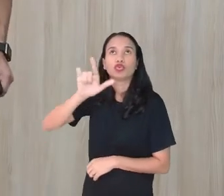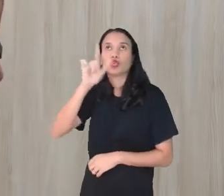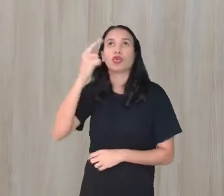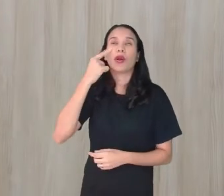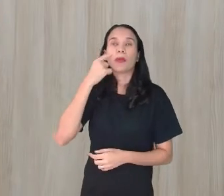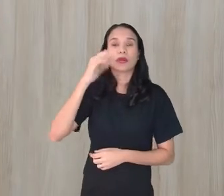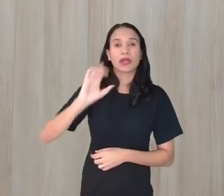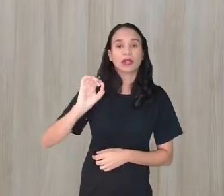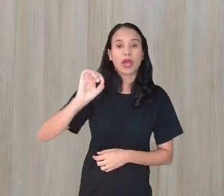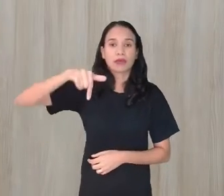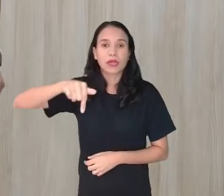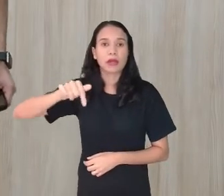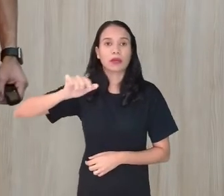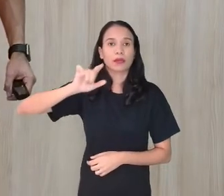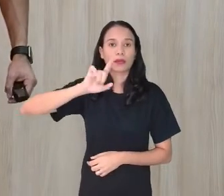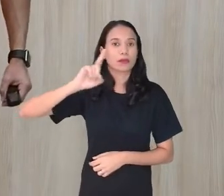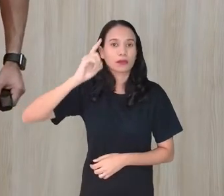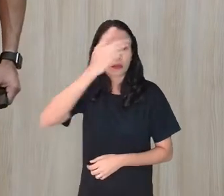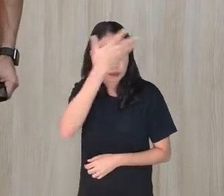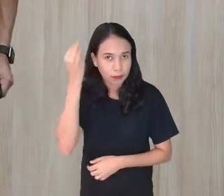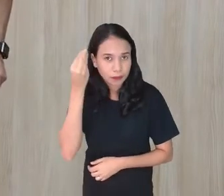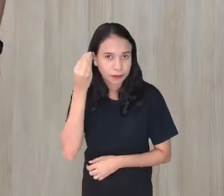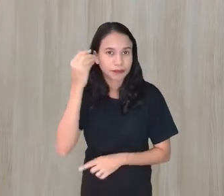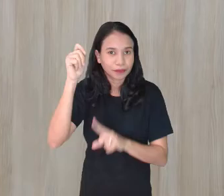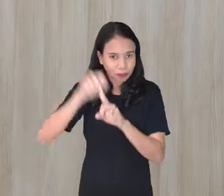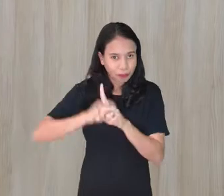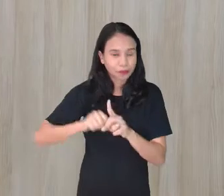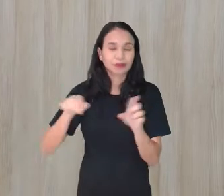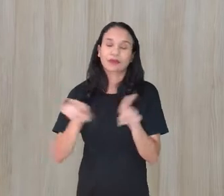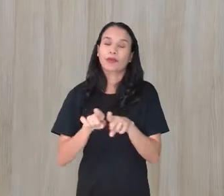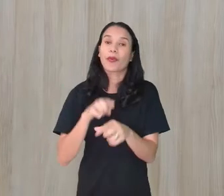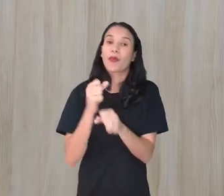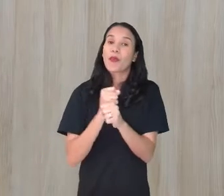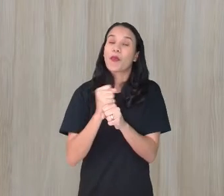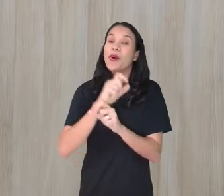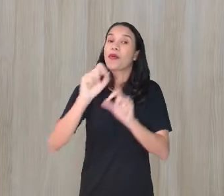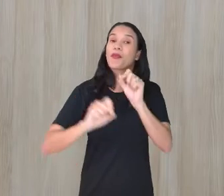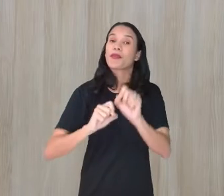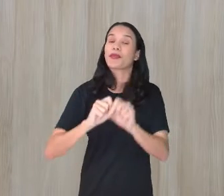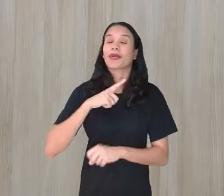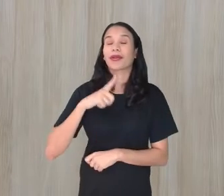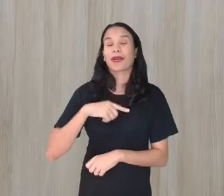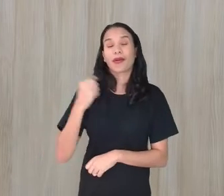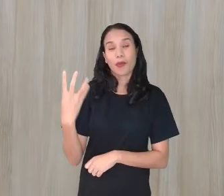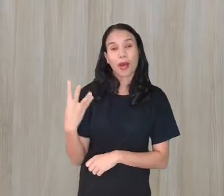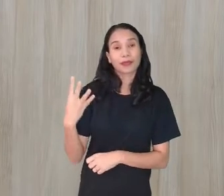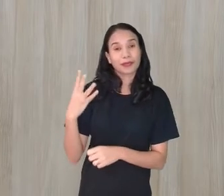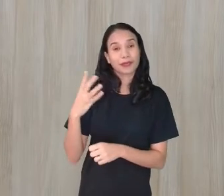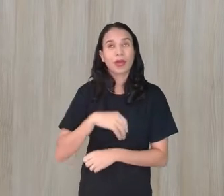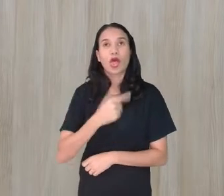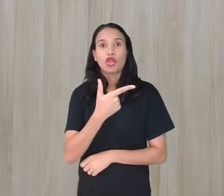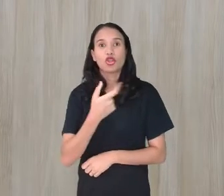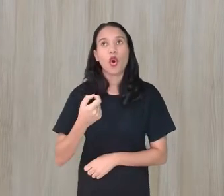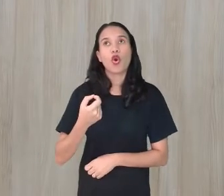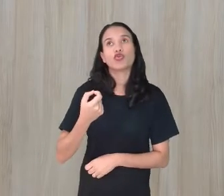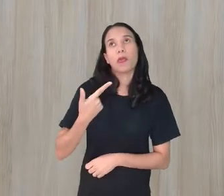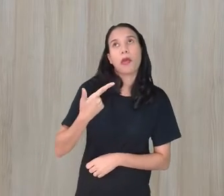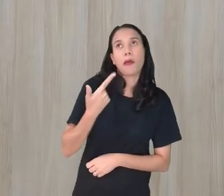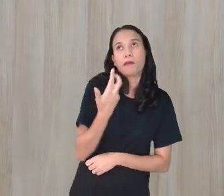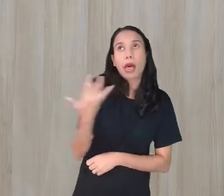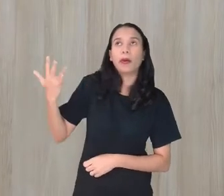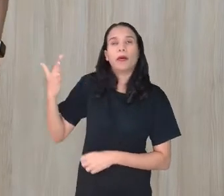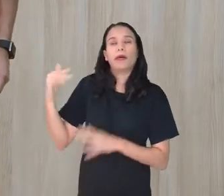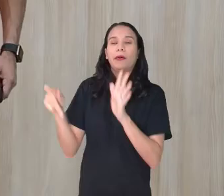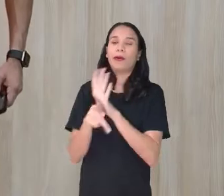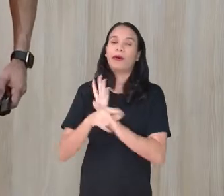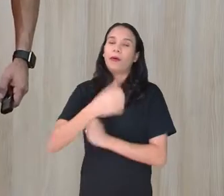lá 07, não esquece, tá bom? E o ano são os 4 dígitos lá, 2000 e tanto,